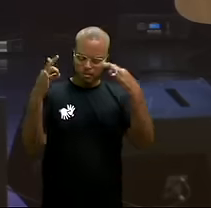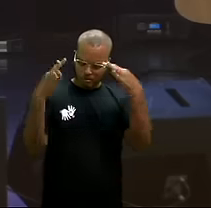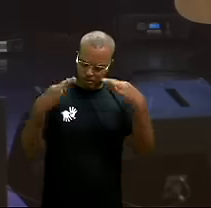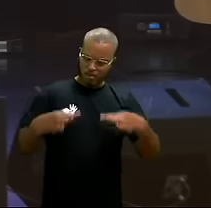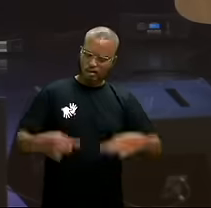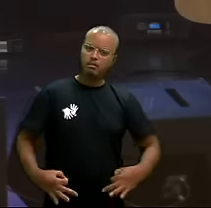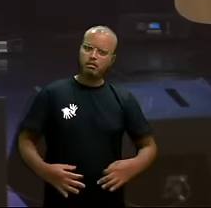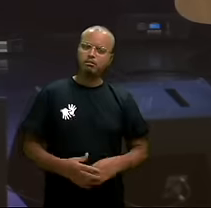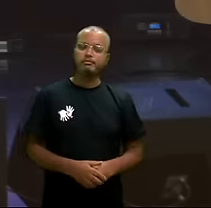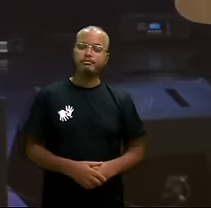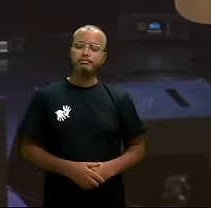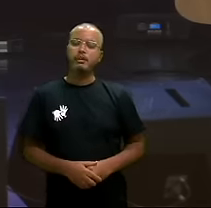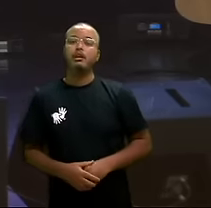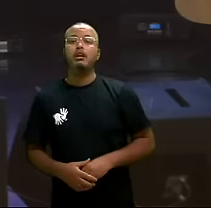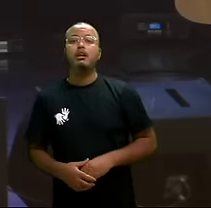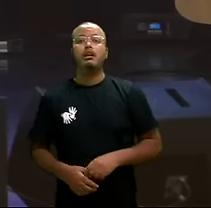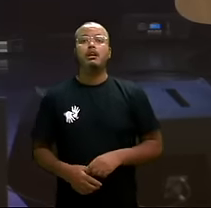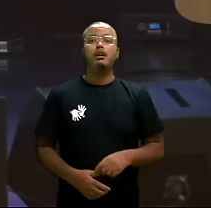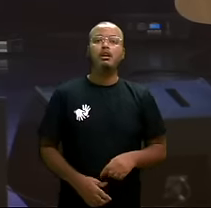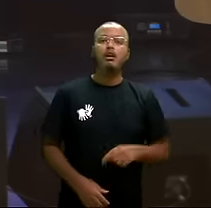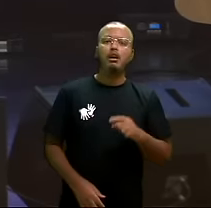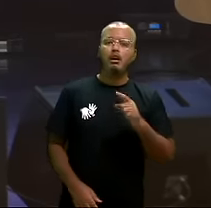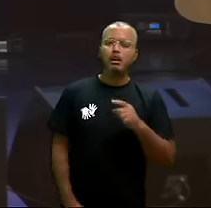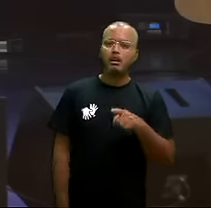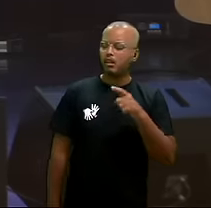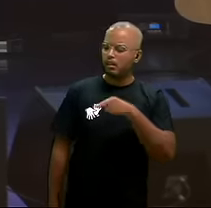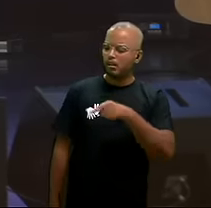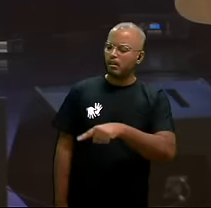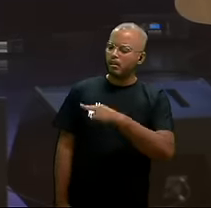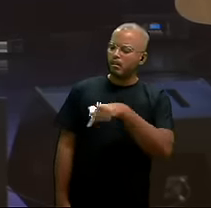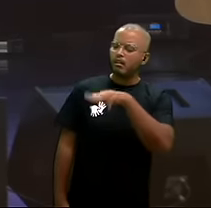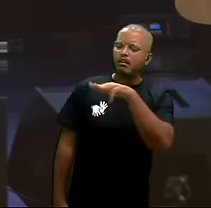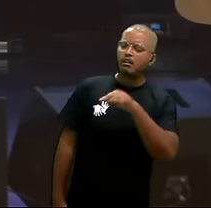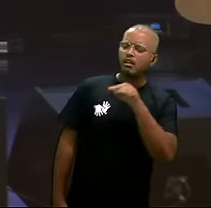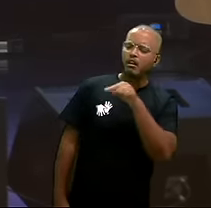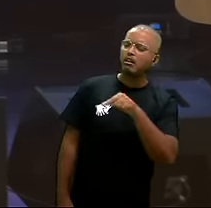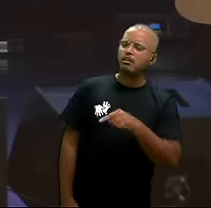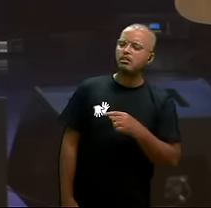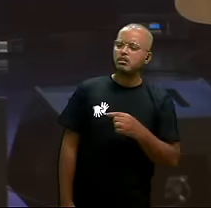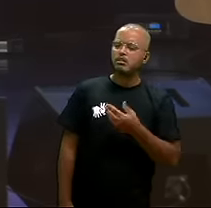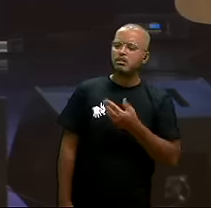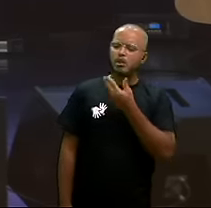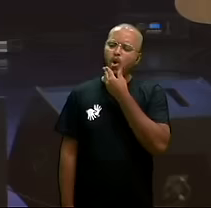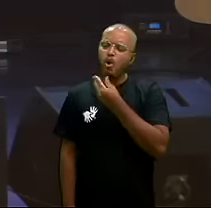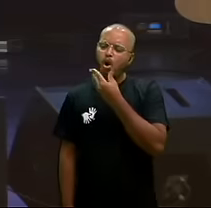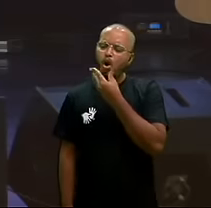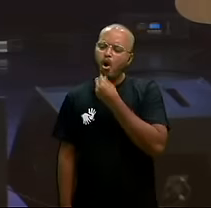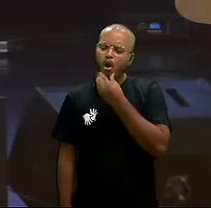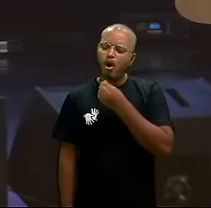boa aparência? Quem é esse rapaz? Esse bonitinho, ruivinho, enferrujadinho,